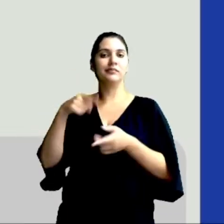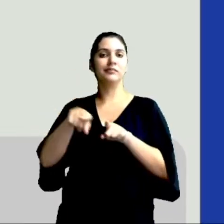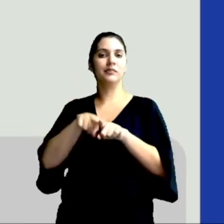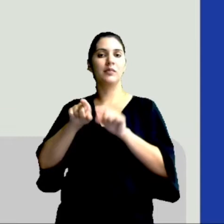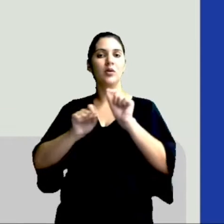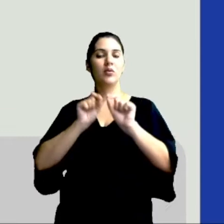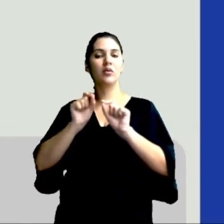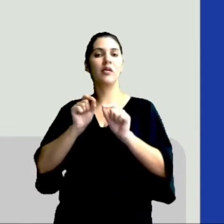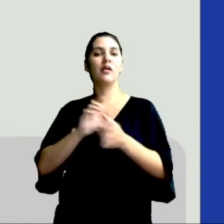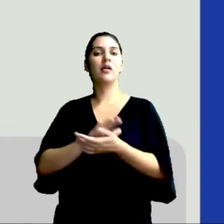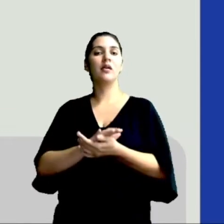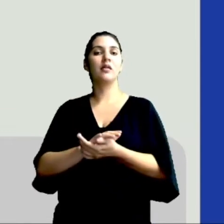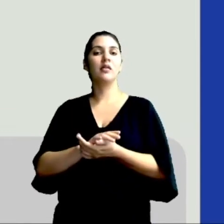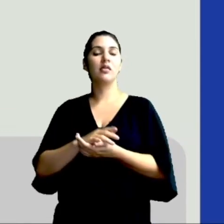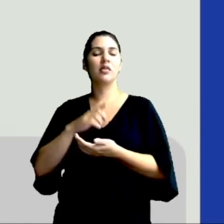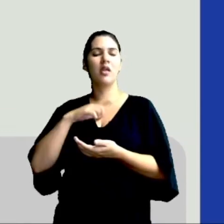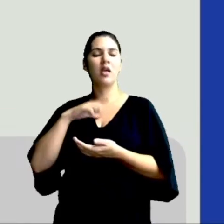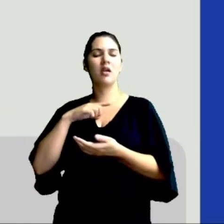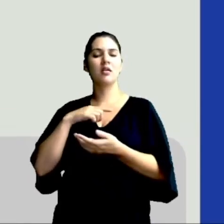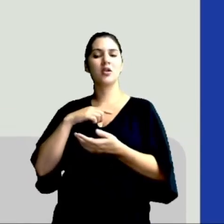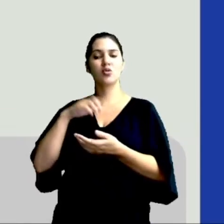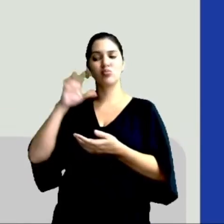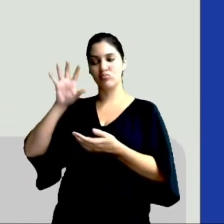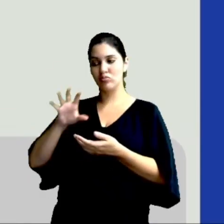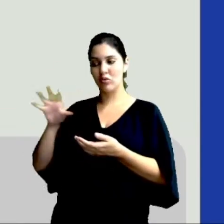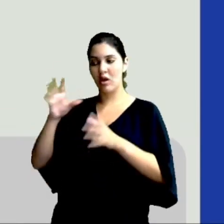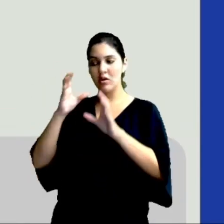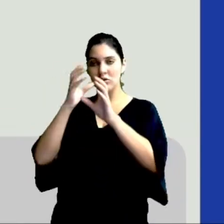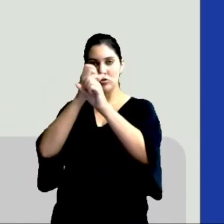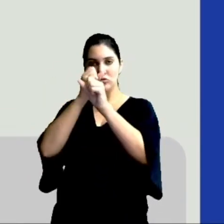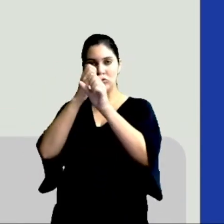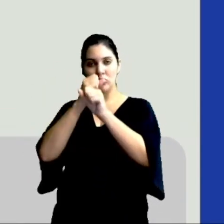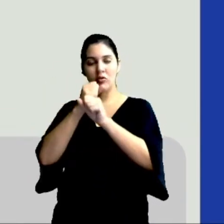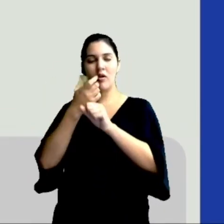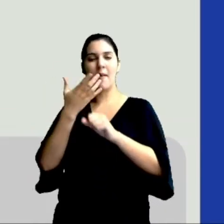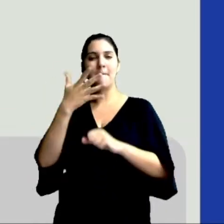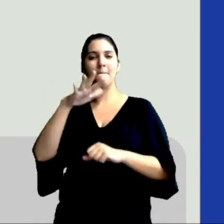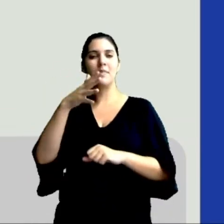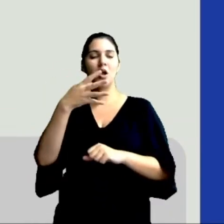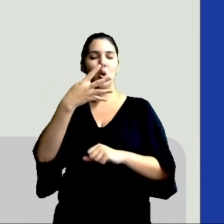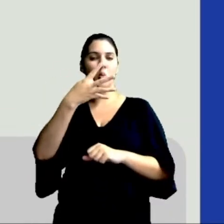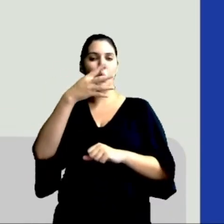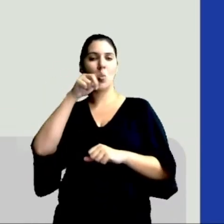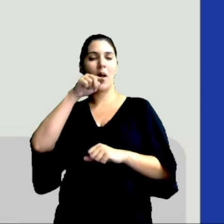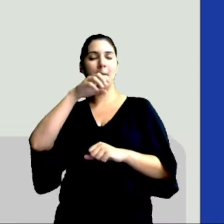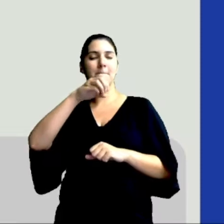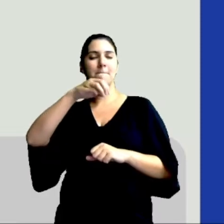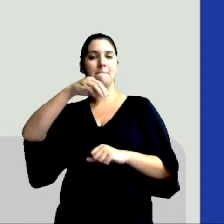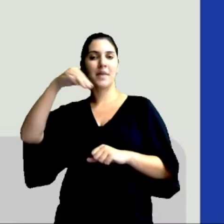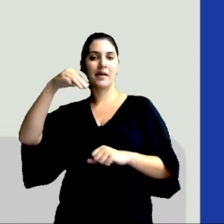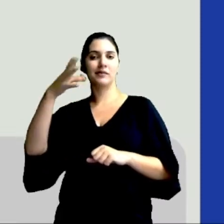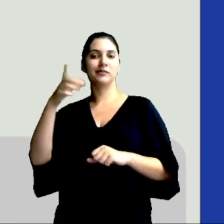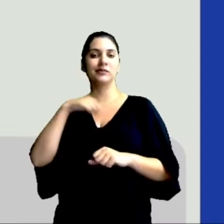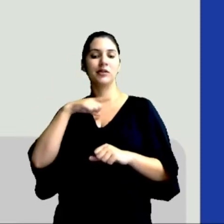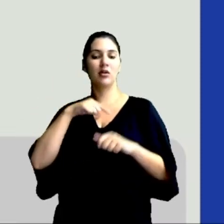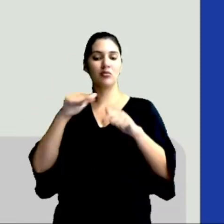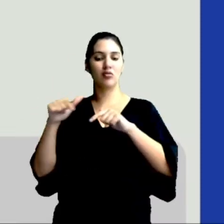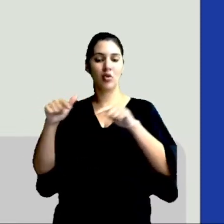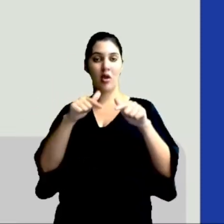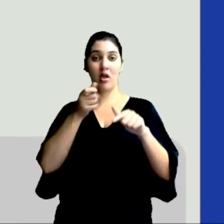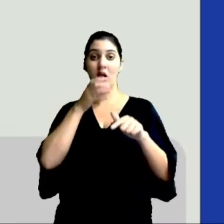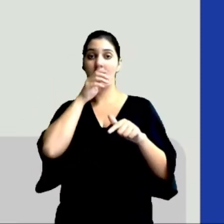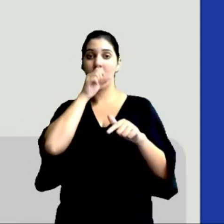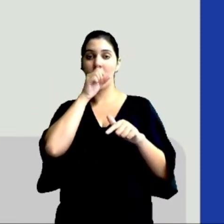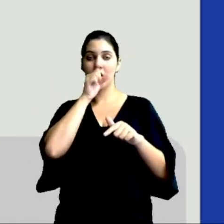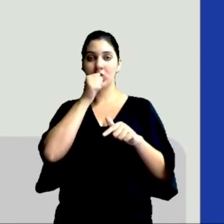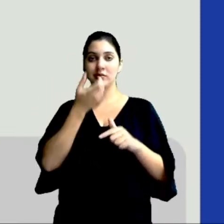área, chegando aí, as áreas mais escuras, elas chegam aí a mais de 4.000 metros, né? Então, as áreas em laranja,